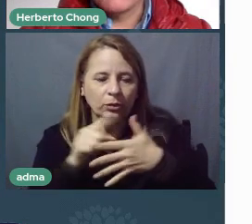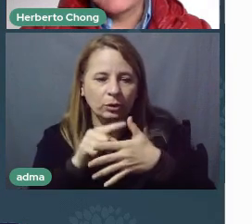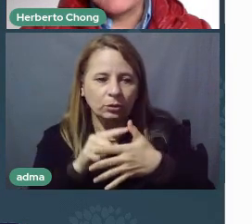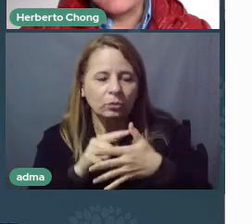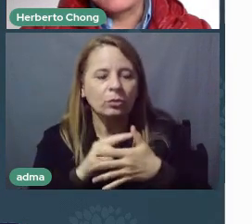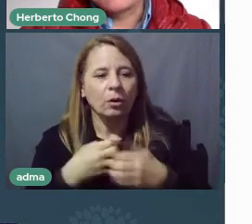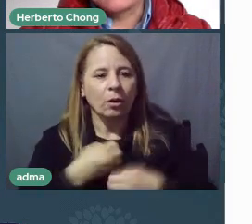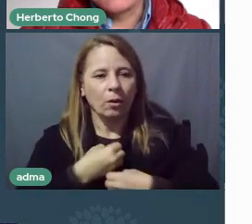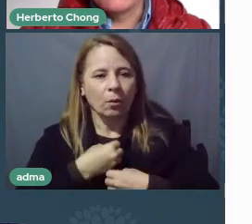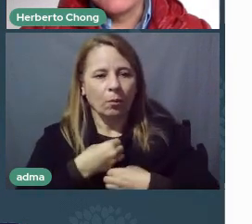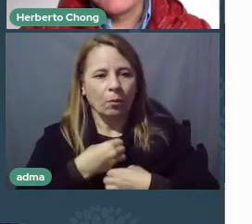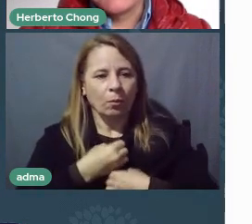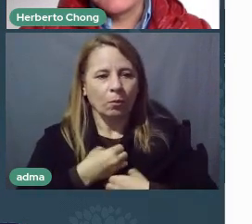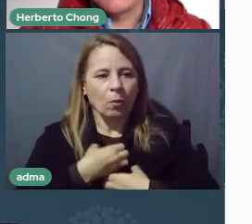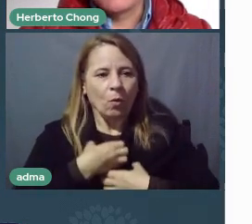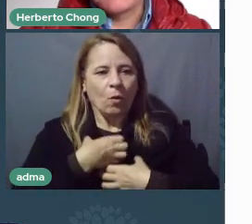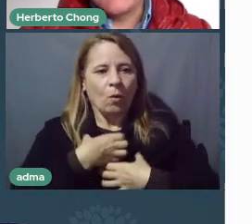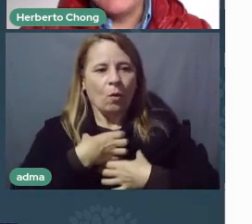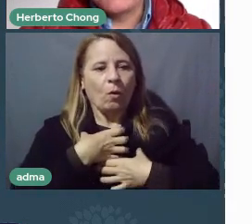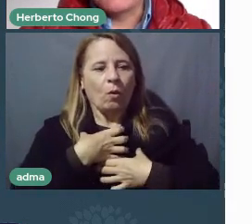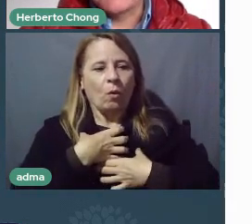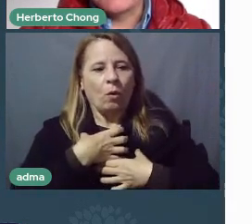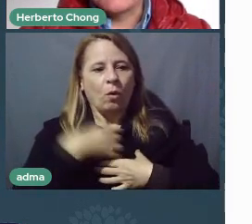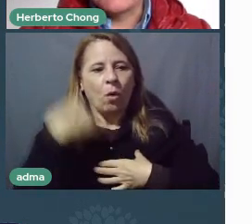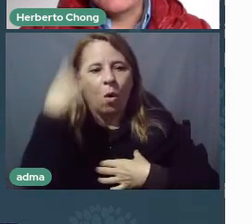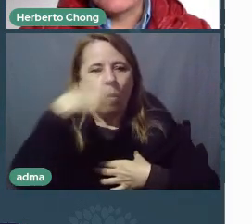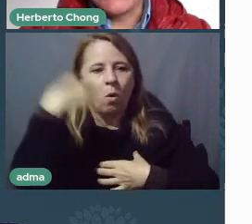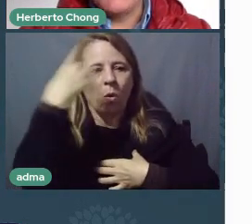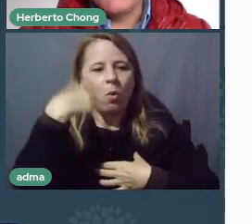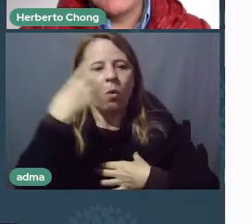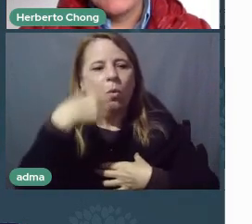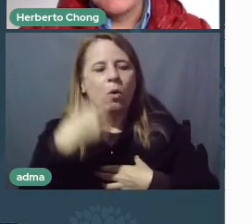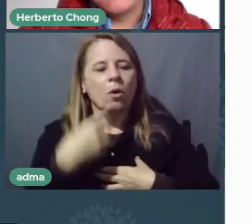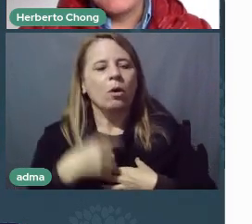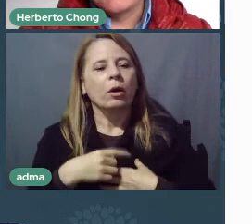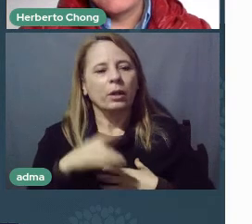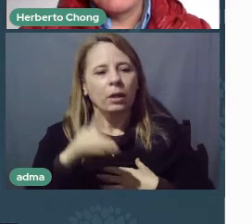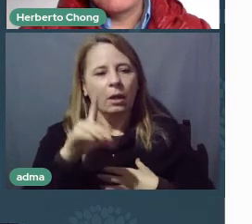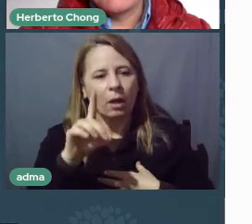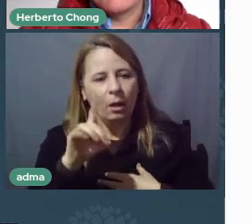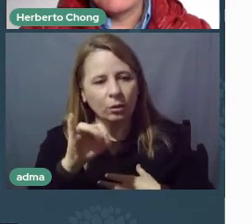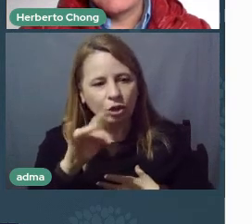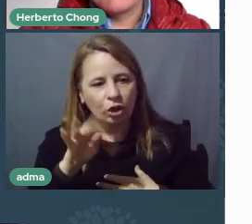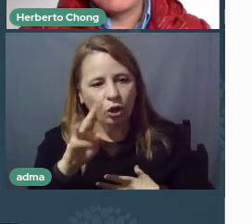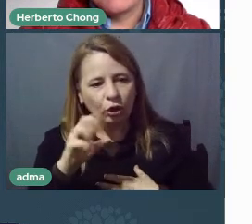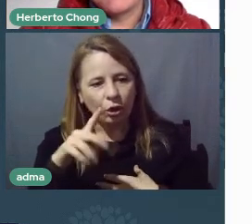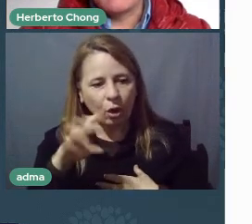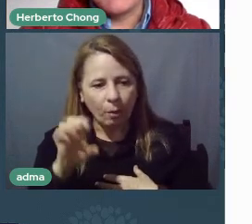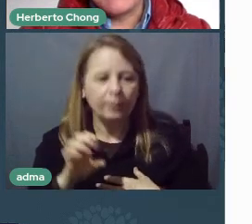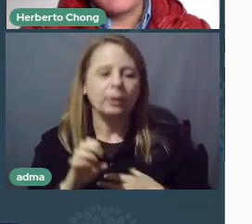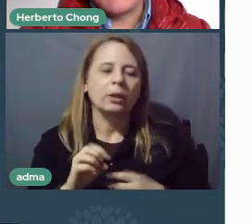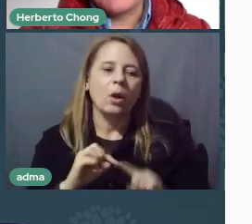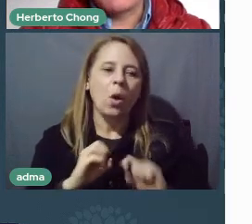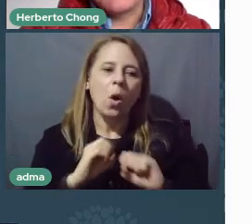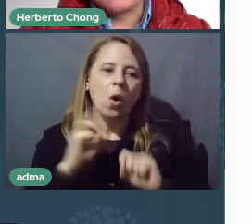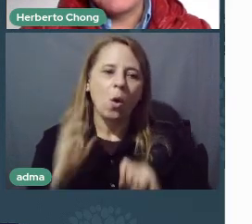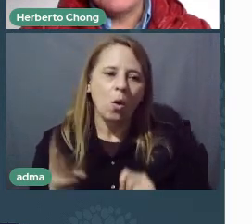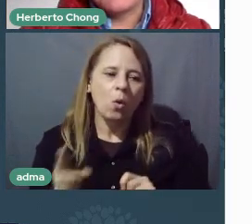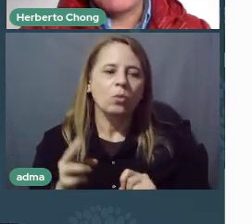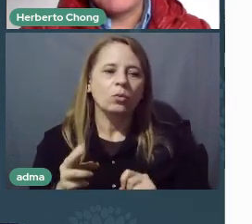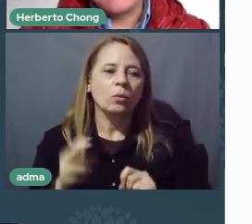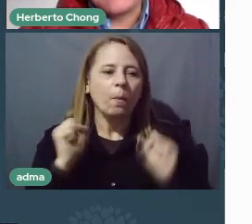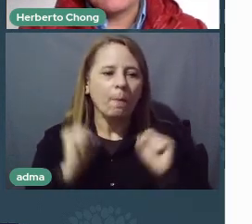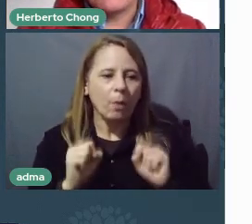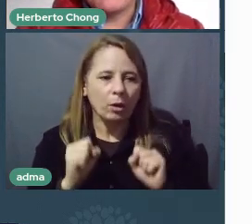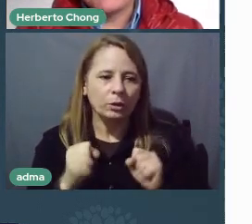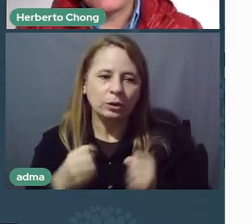de longa ação muscarínico, que é o tiotrópio, e devo encaminhar para o